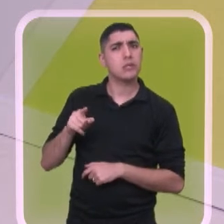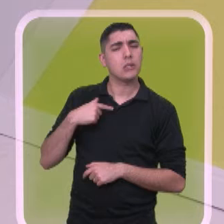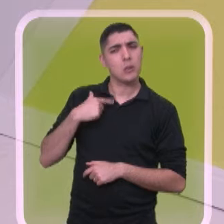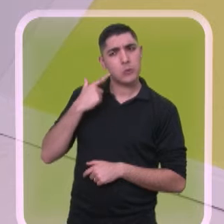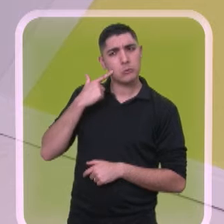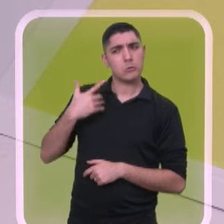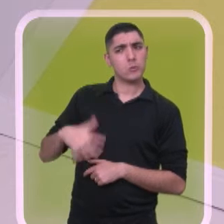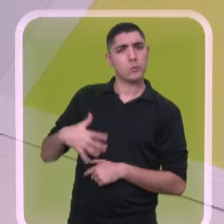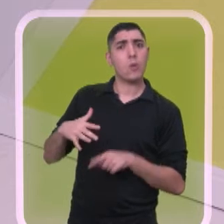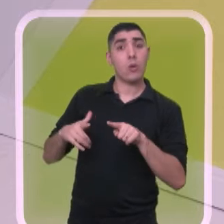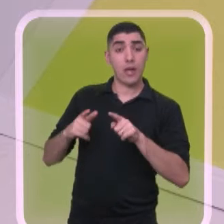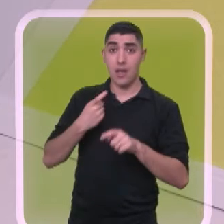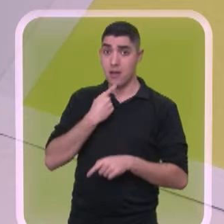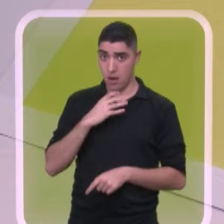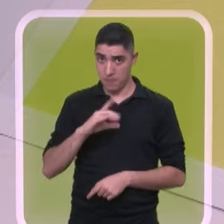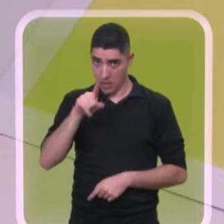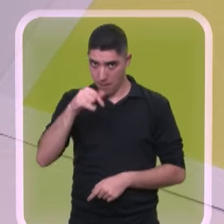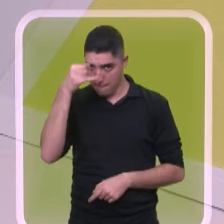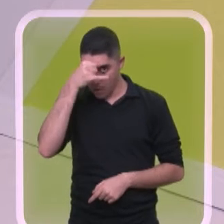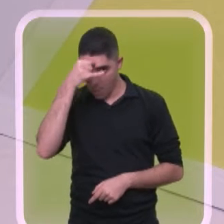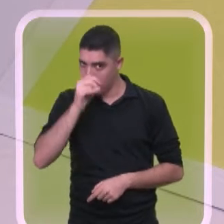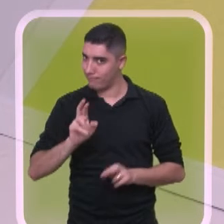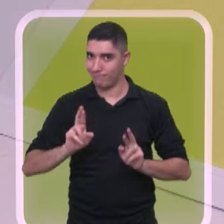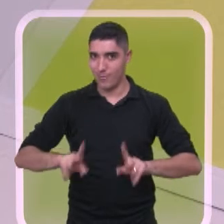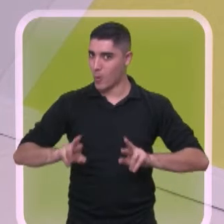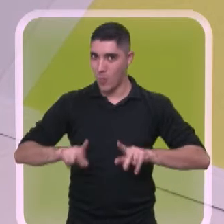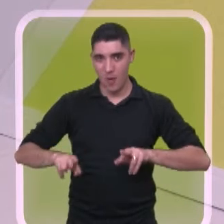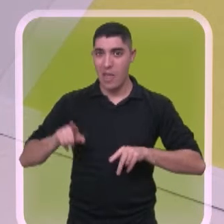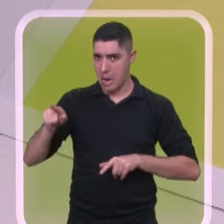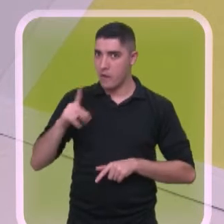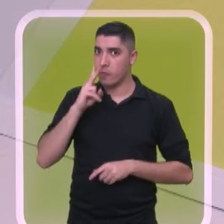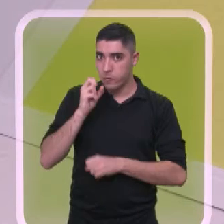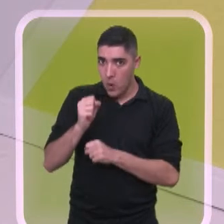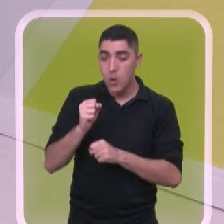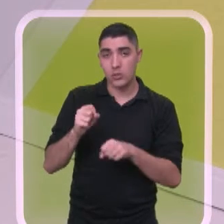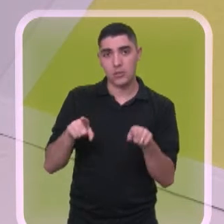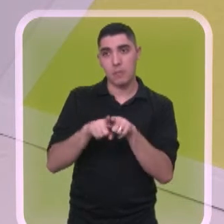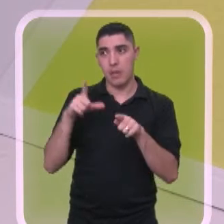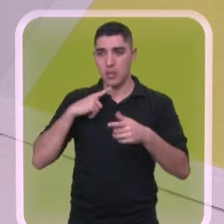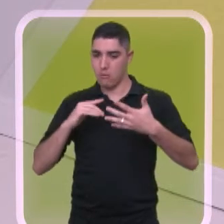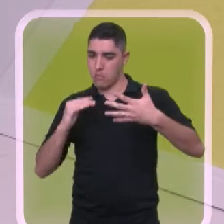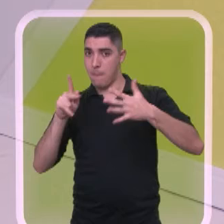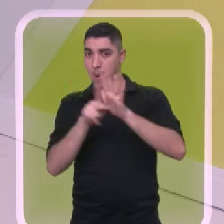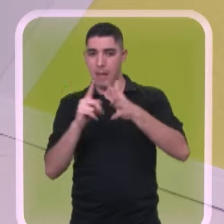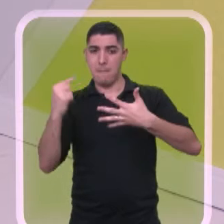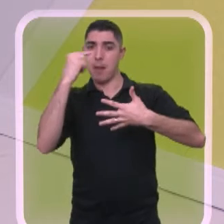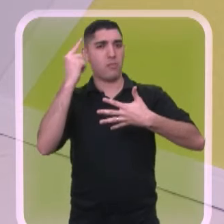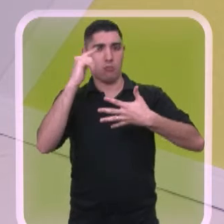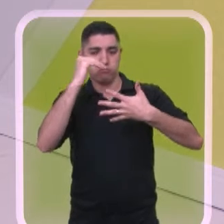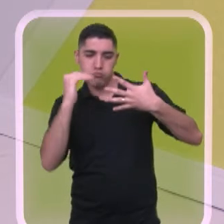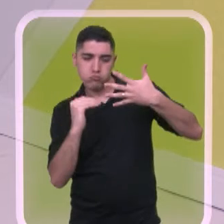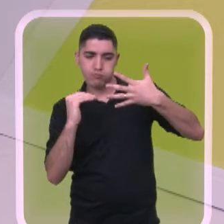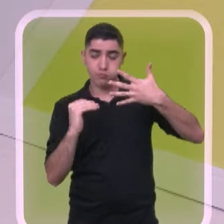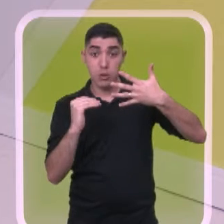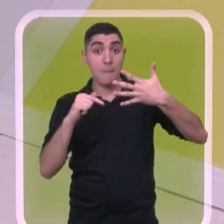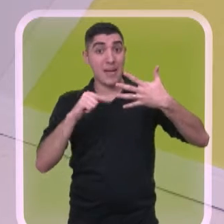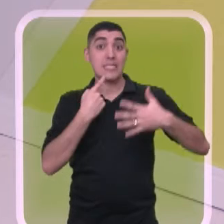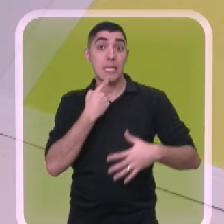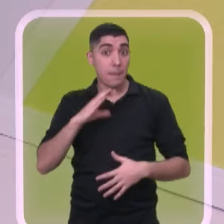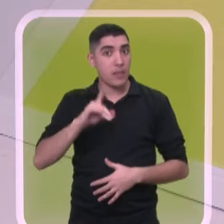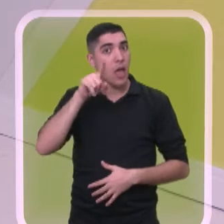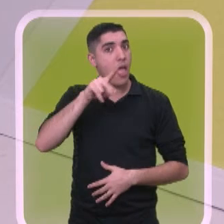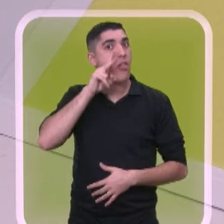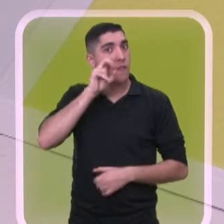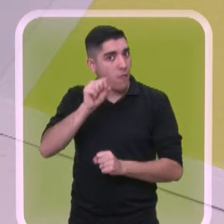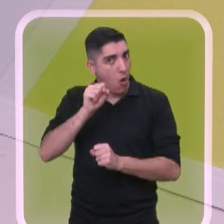time do Campinas não é bobo, não. Embora a gente vai ver a classificação já, ele está ali na parte intermediária da tabela, mas é um time forte, é um time de tradição.